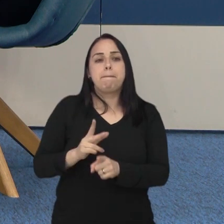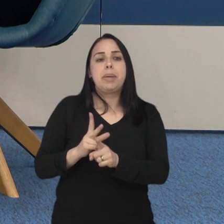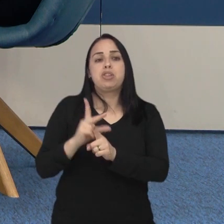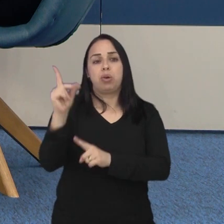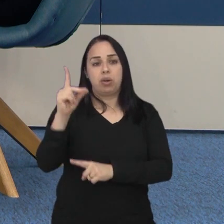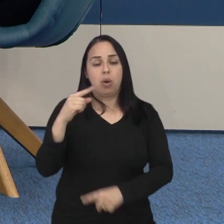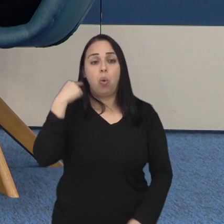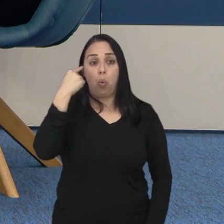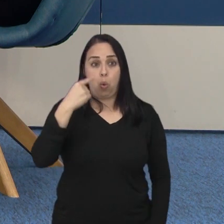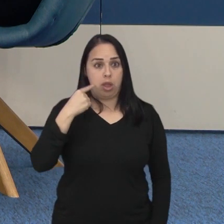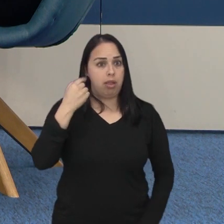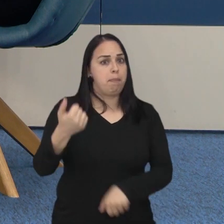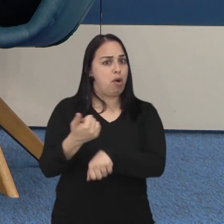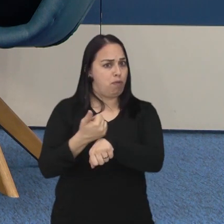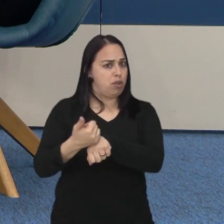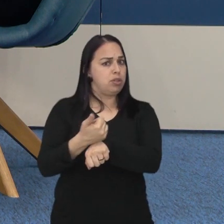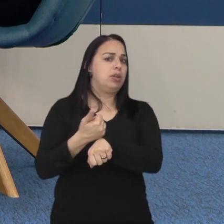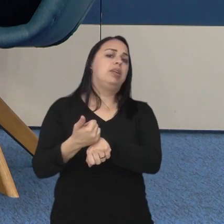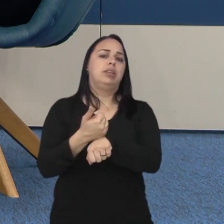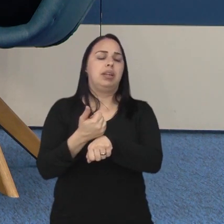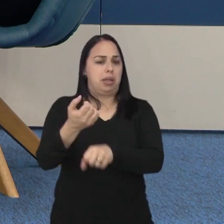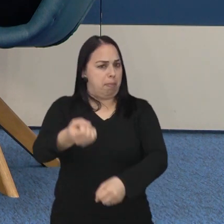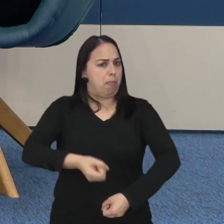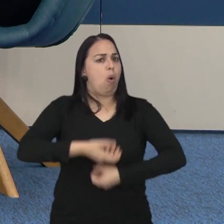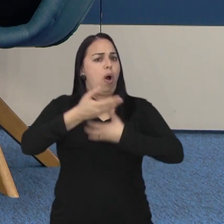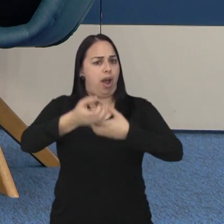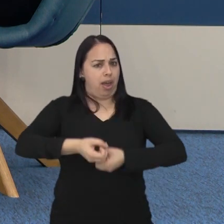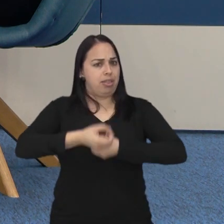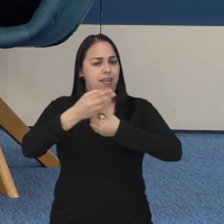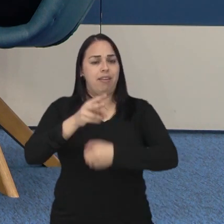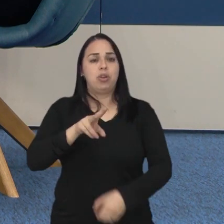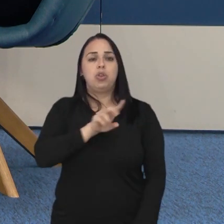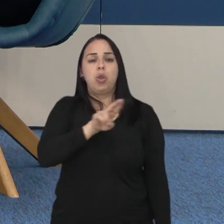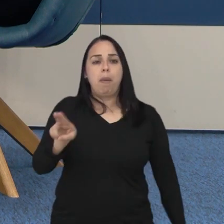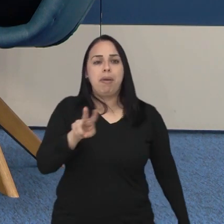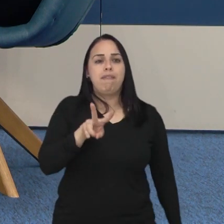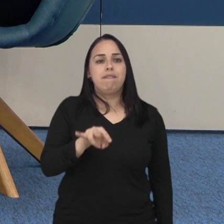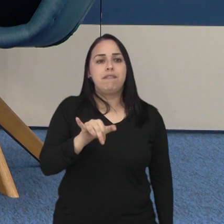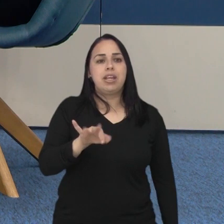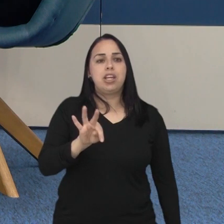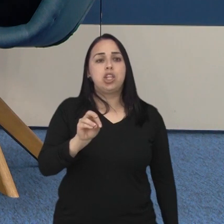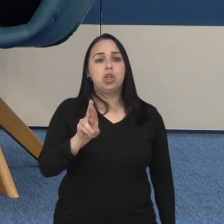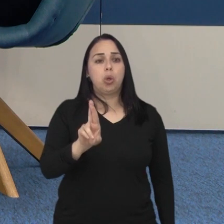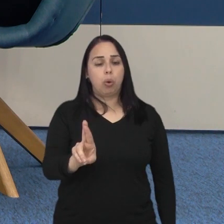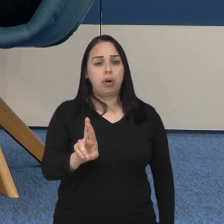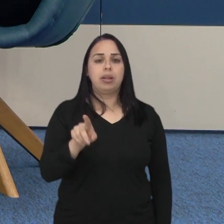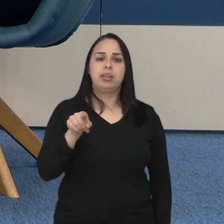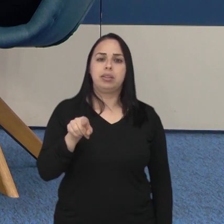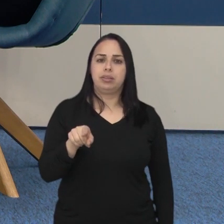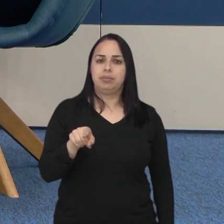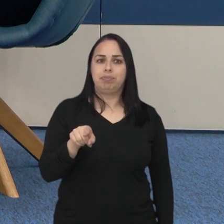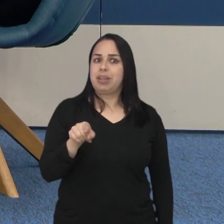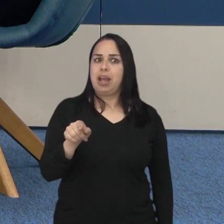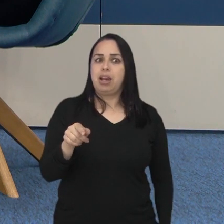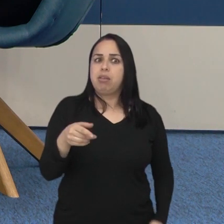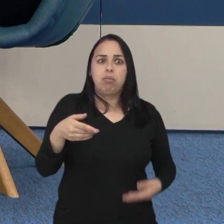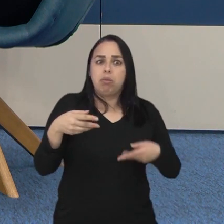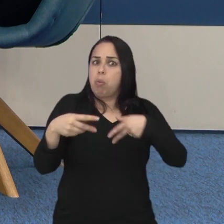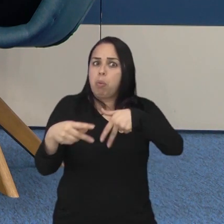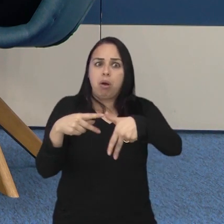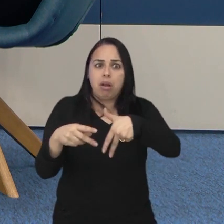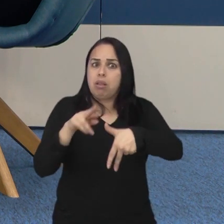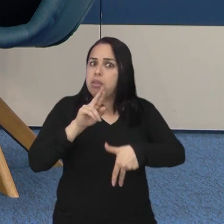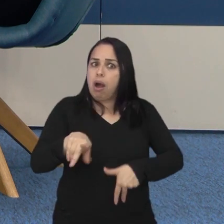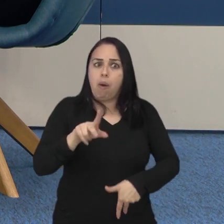pelo advogado e realmente poeta Vítor Machado de Carvalho, que não